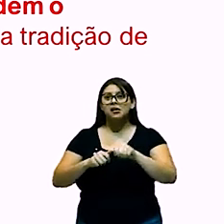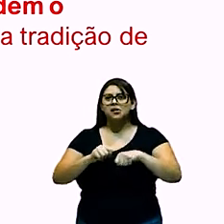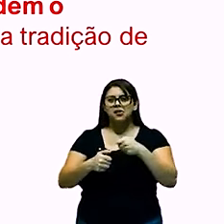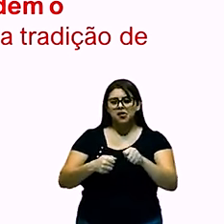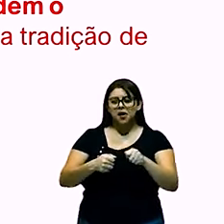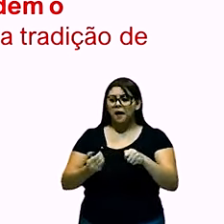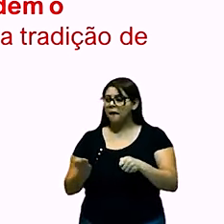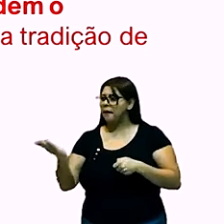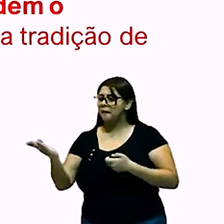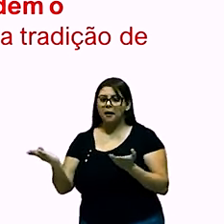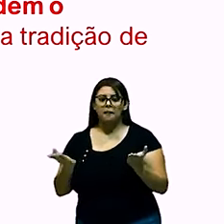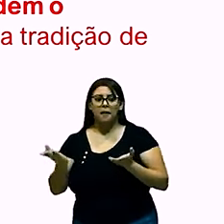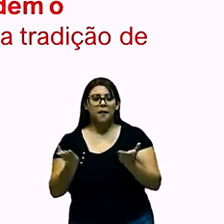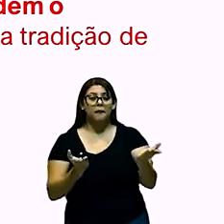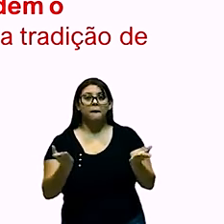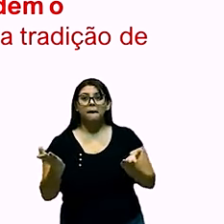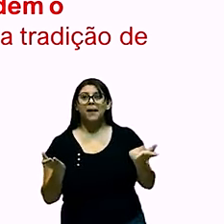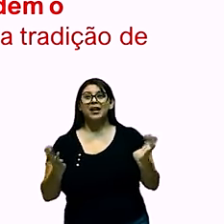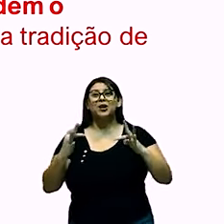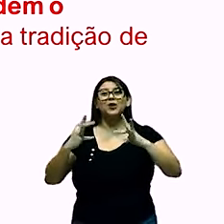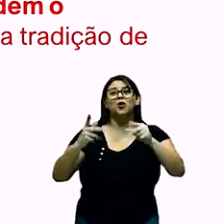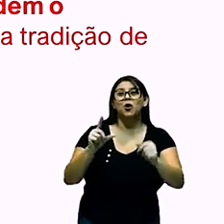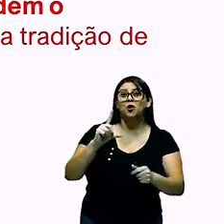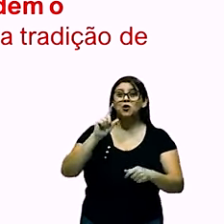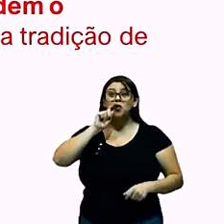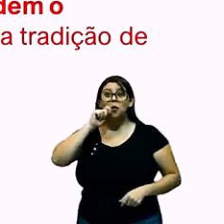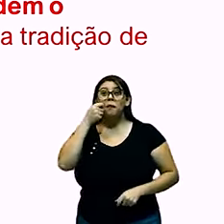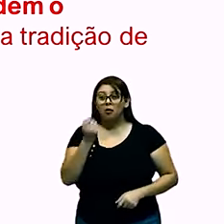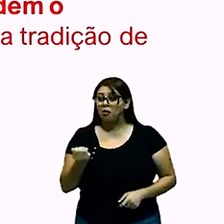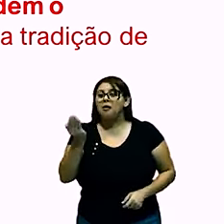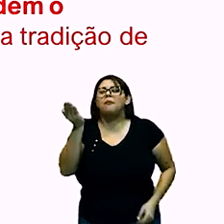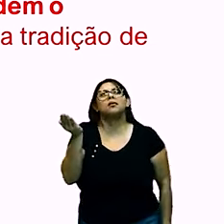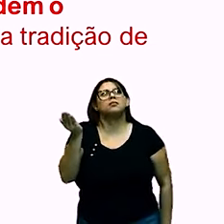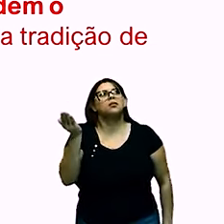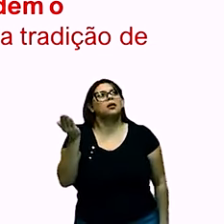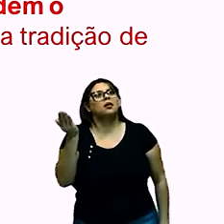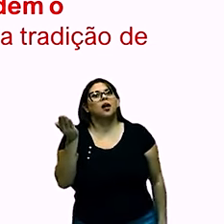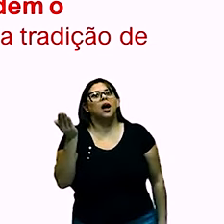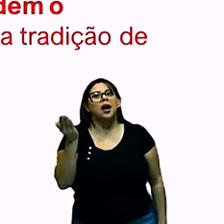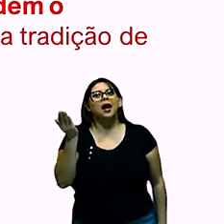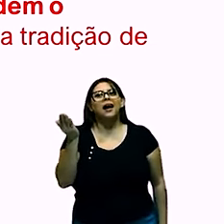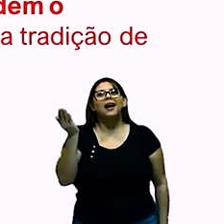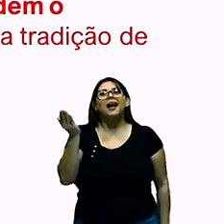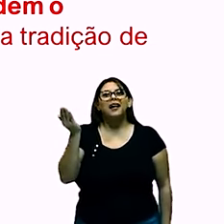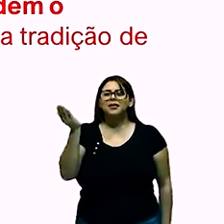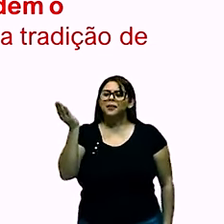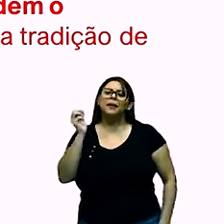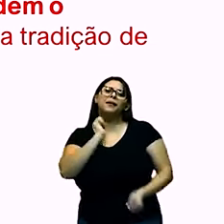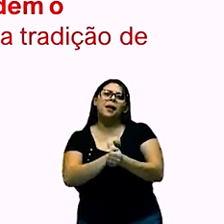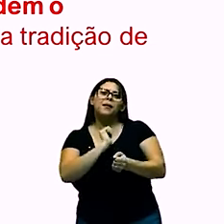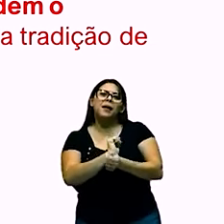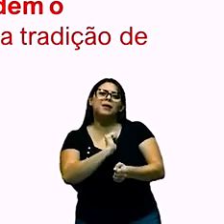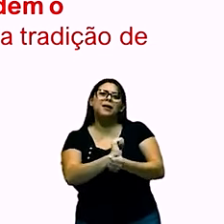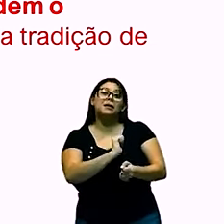Ainda levantava depois, fazia uma oração de confissão, e ainda tinha um brado de vitória ainda antes de comer o pão, não